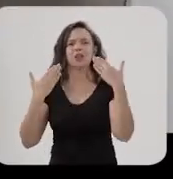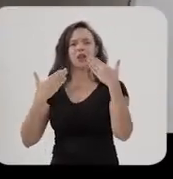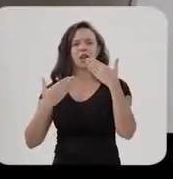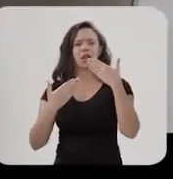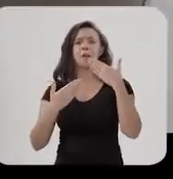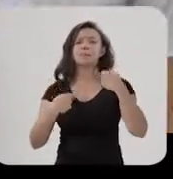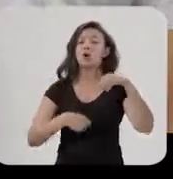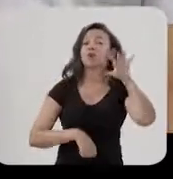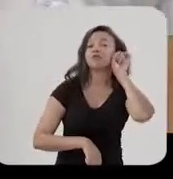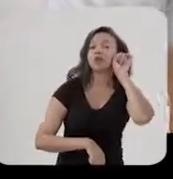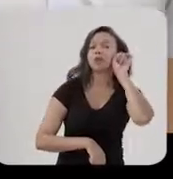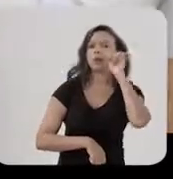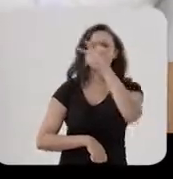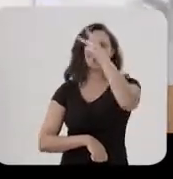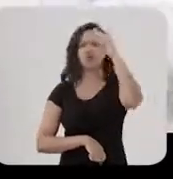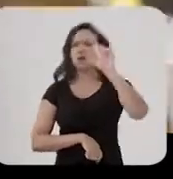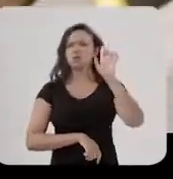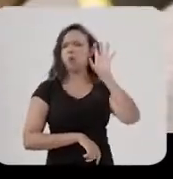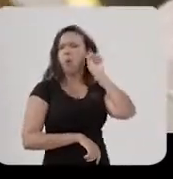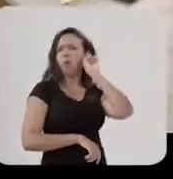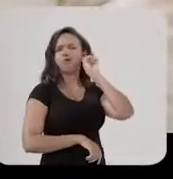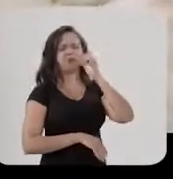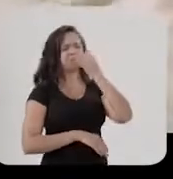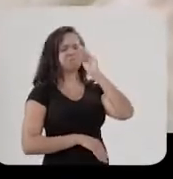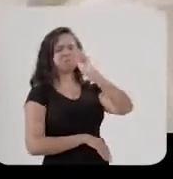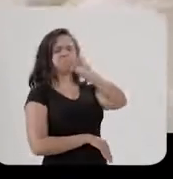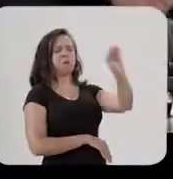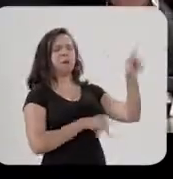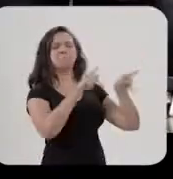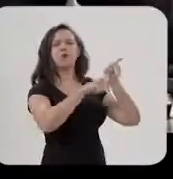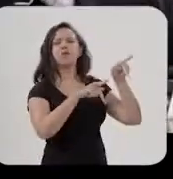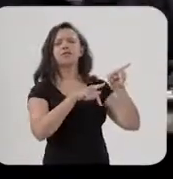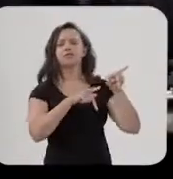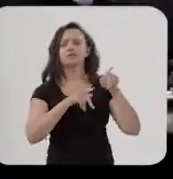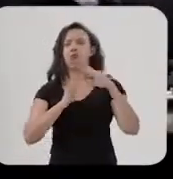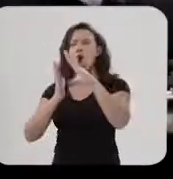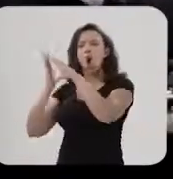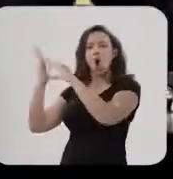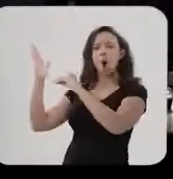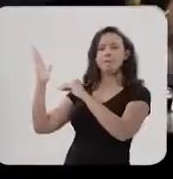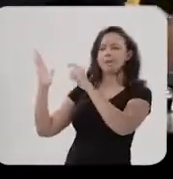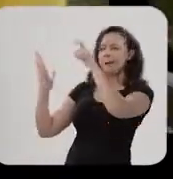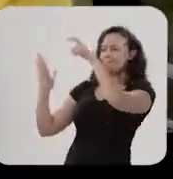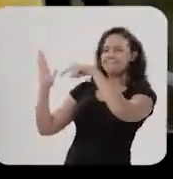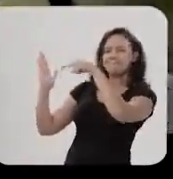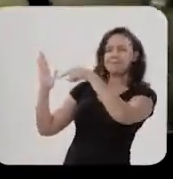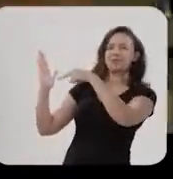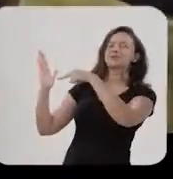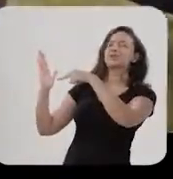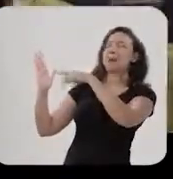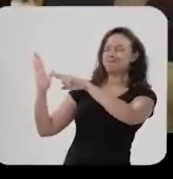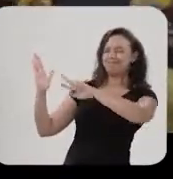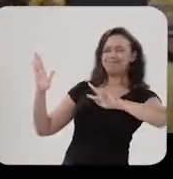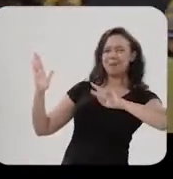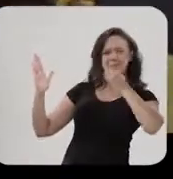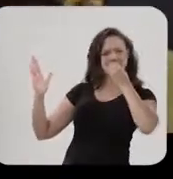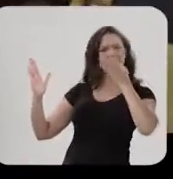O governante que não ouve dá as costas pro povo. Puxar a alguém, quando o exemplo é bom, pode ser uma grande